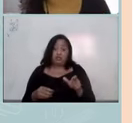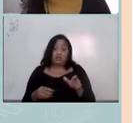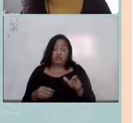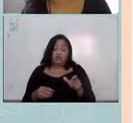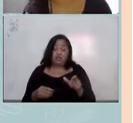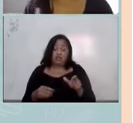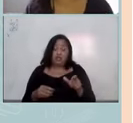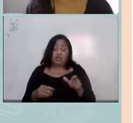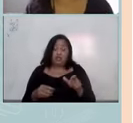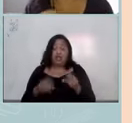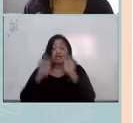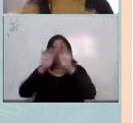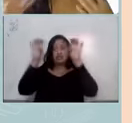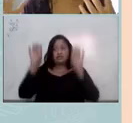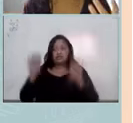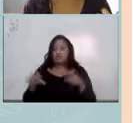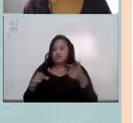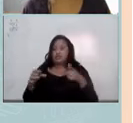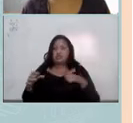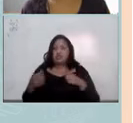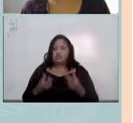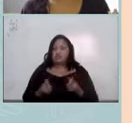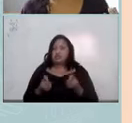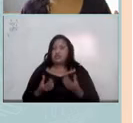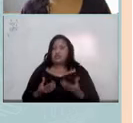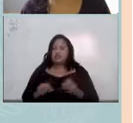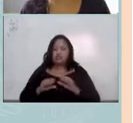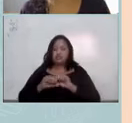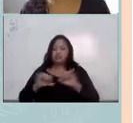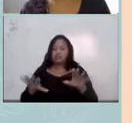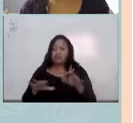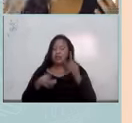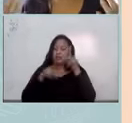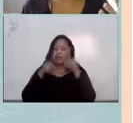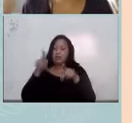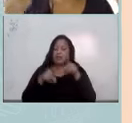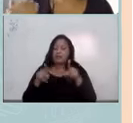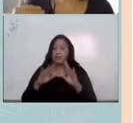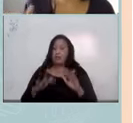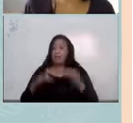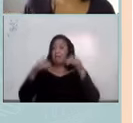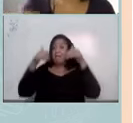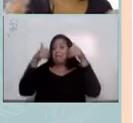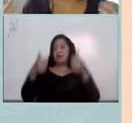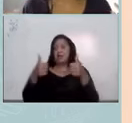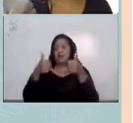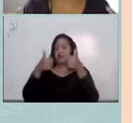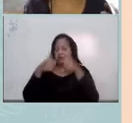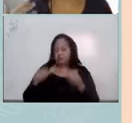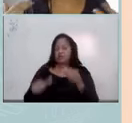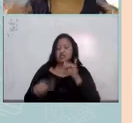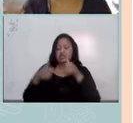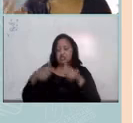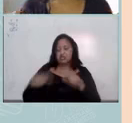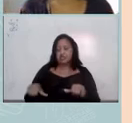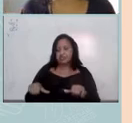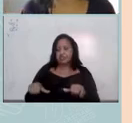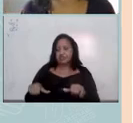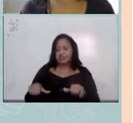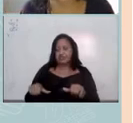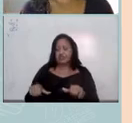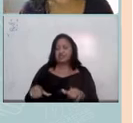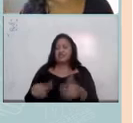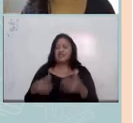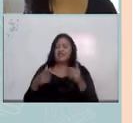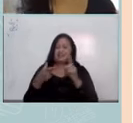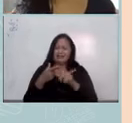para a população, né? Não há investimento em melhores condições para essa população, e, ao mesmo tempo, há meio que um